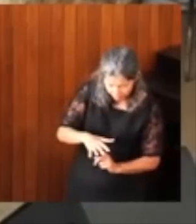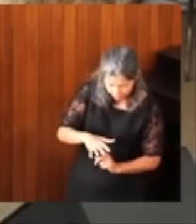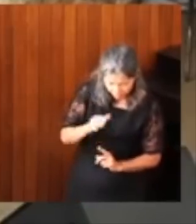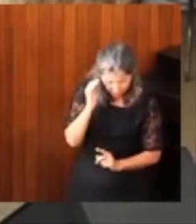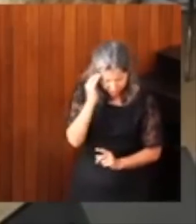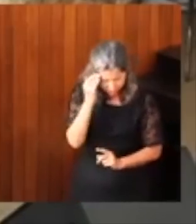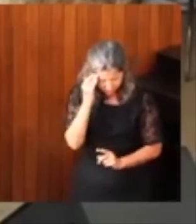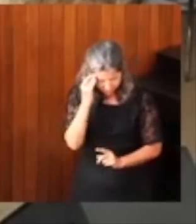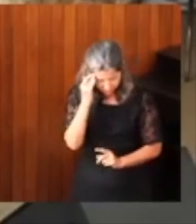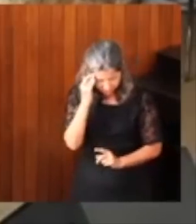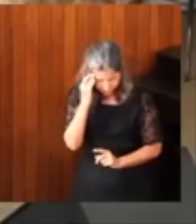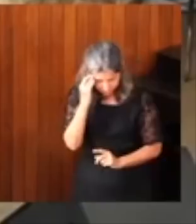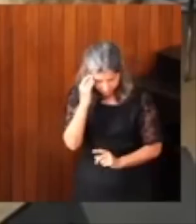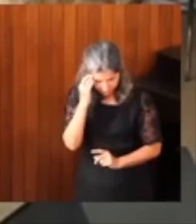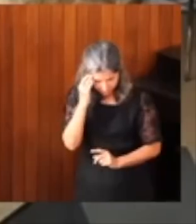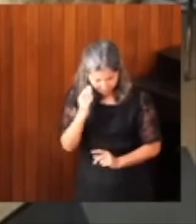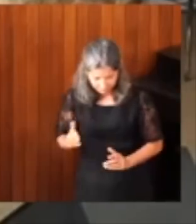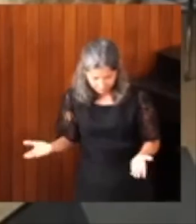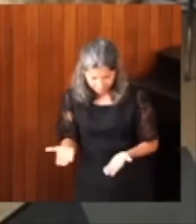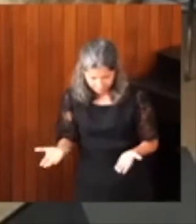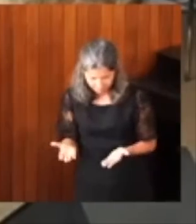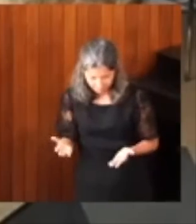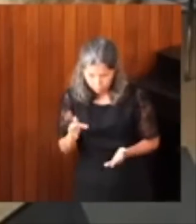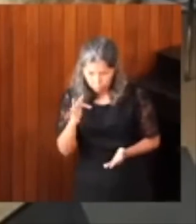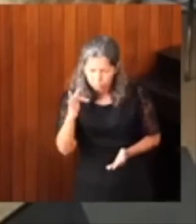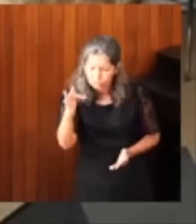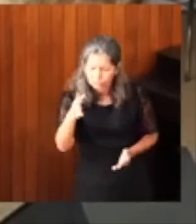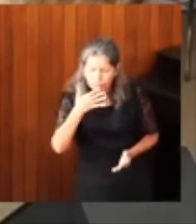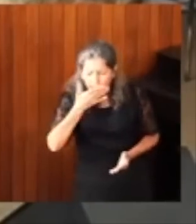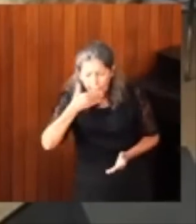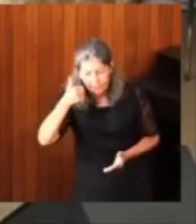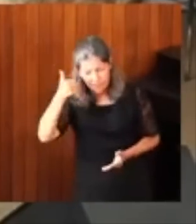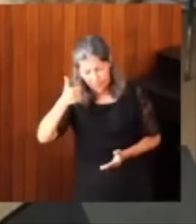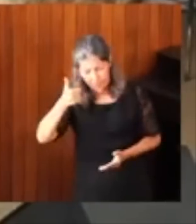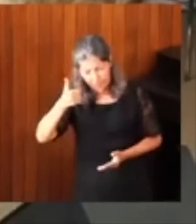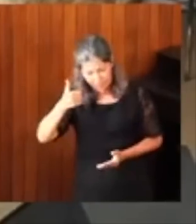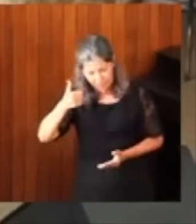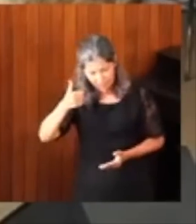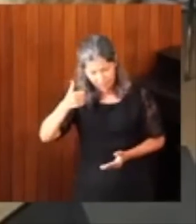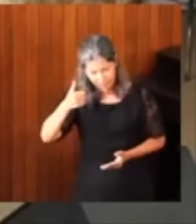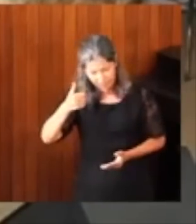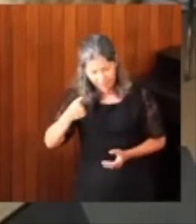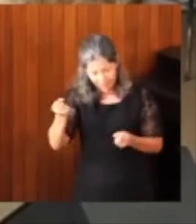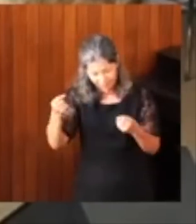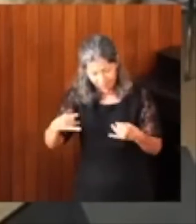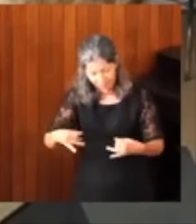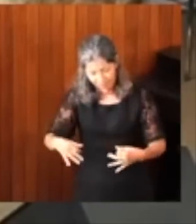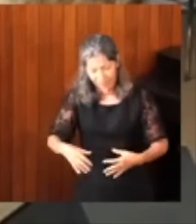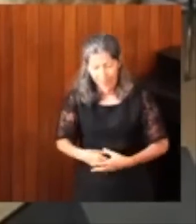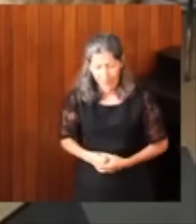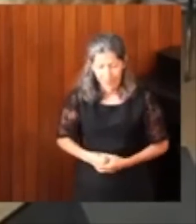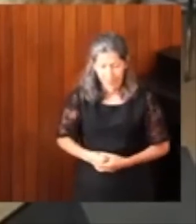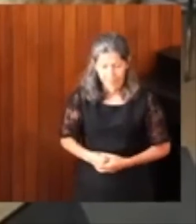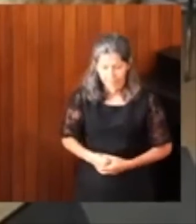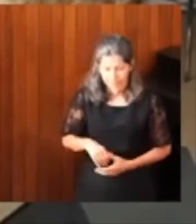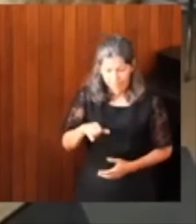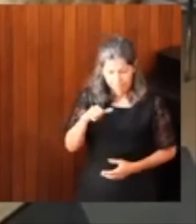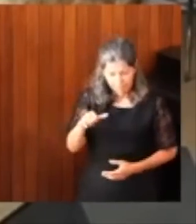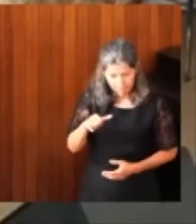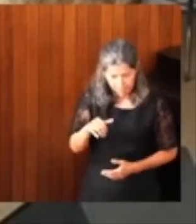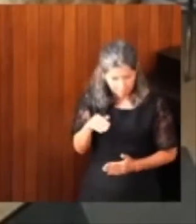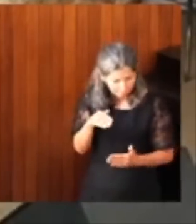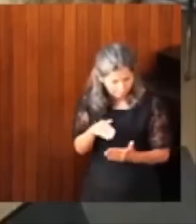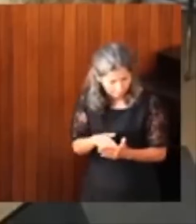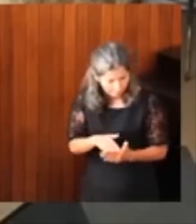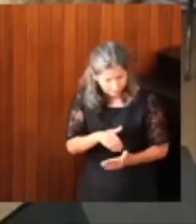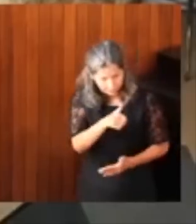aqueles que não receberem a marca da besta, para aqueles que não obedecerem às bestas, a perseguição vai ser bem terrível. Se eu parasse só no 13, a gente ia